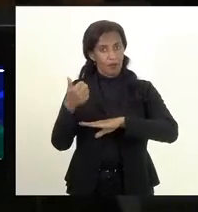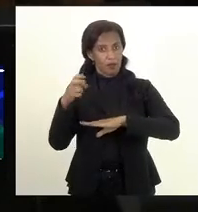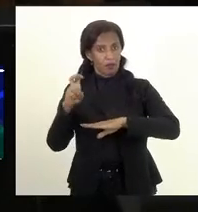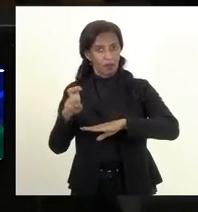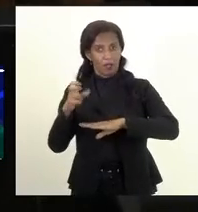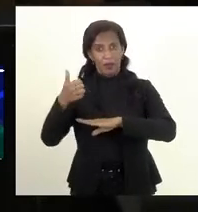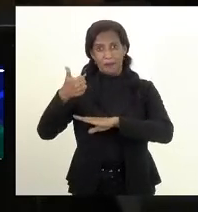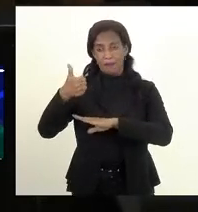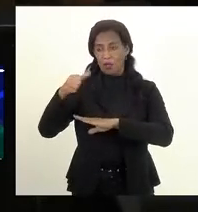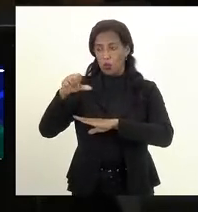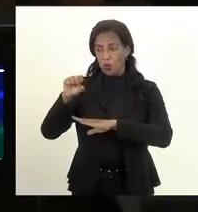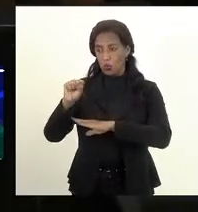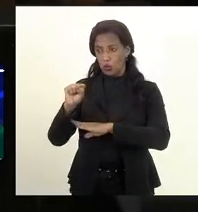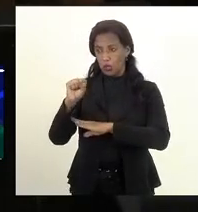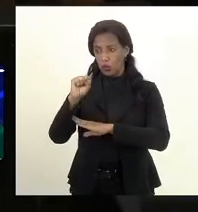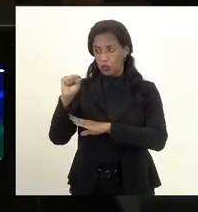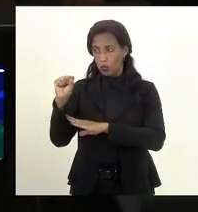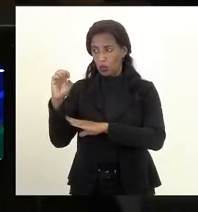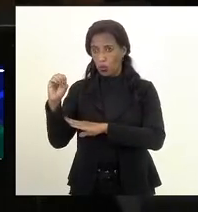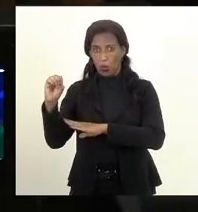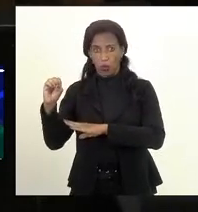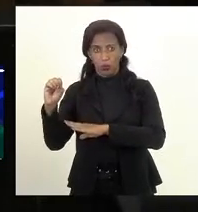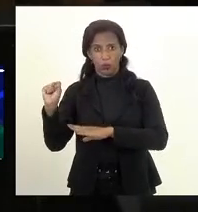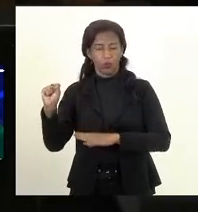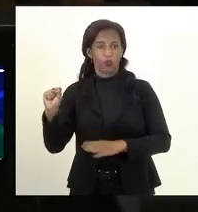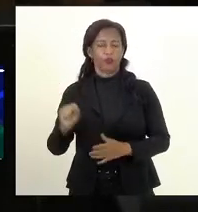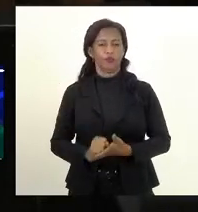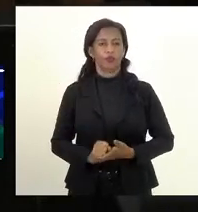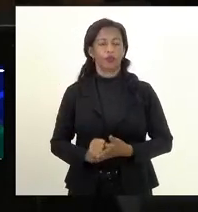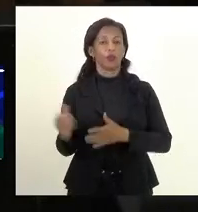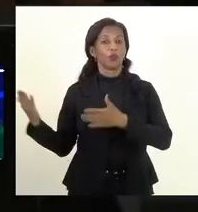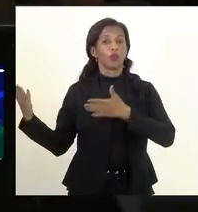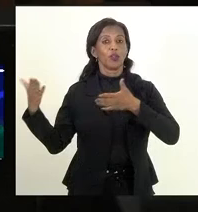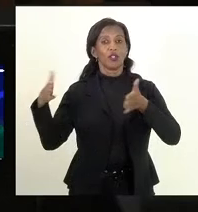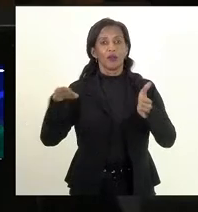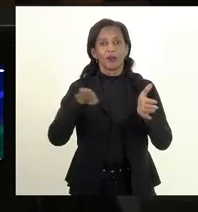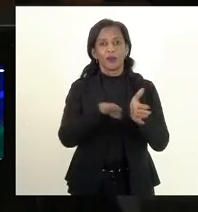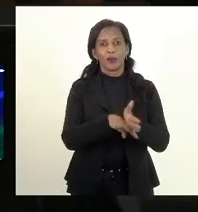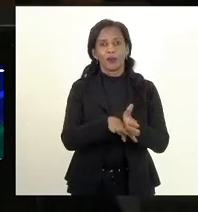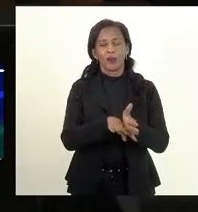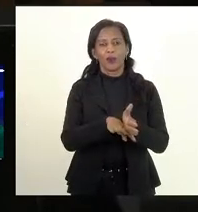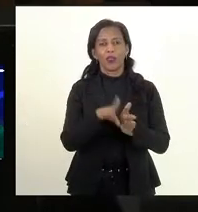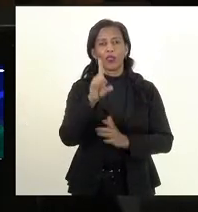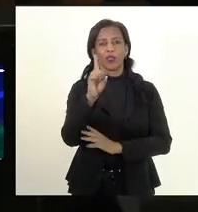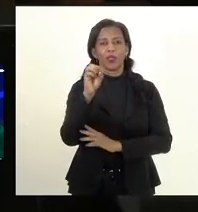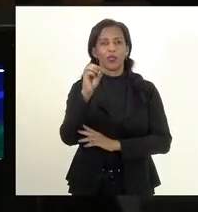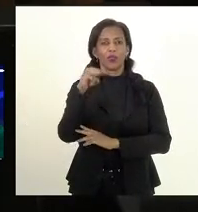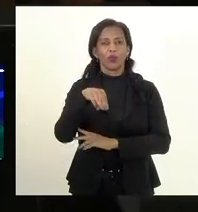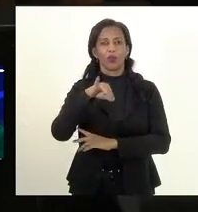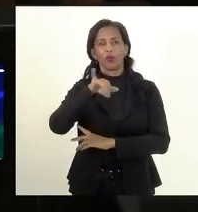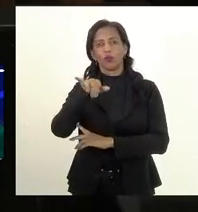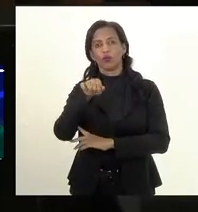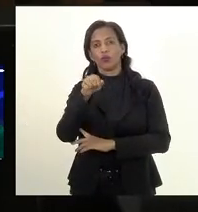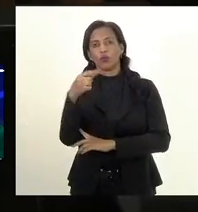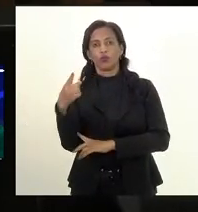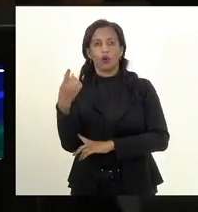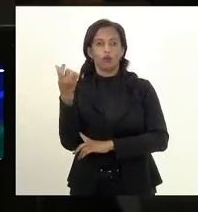em 1808 com a chegada de Dom João sexto